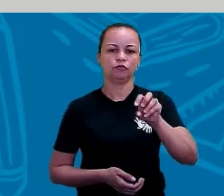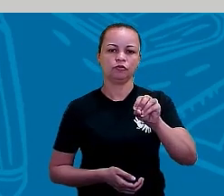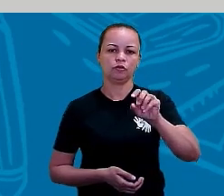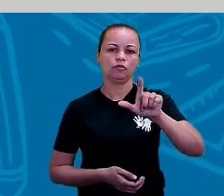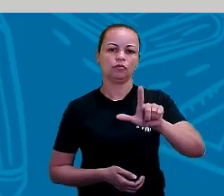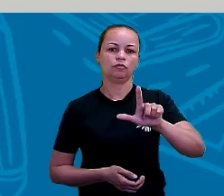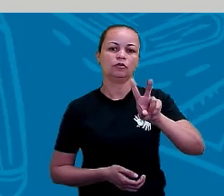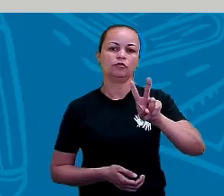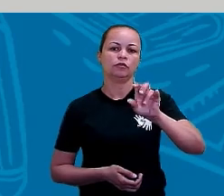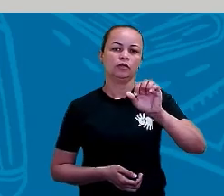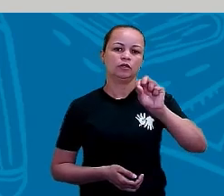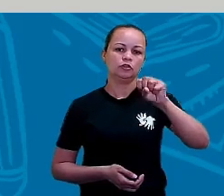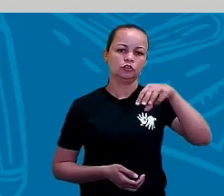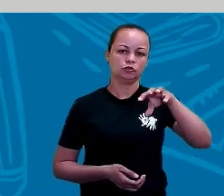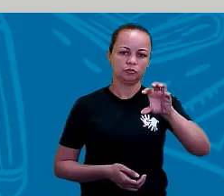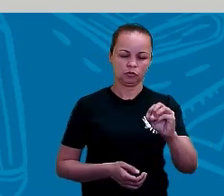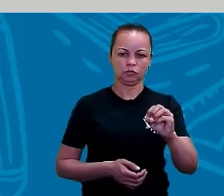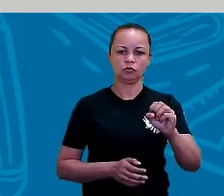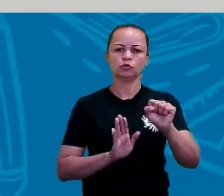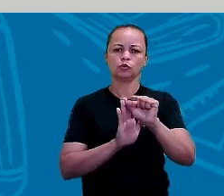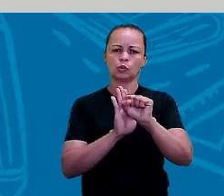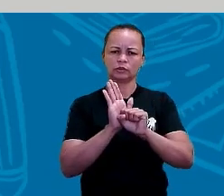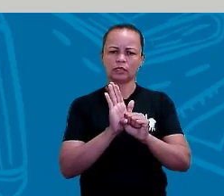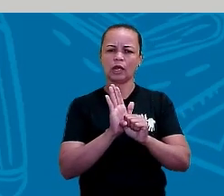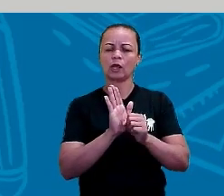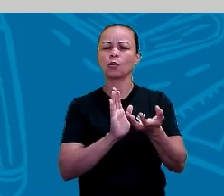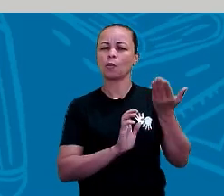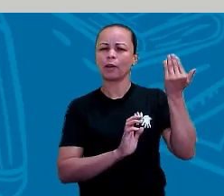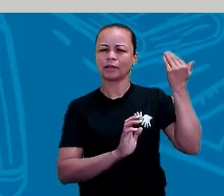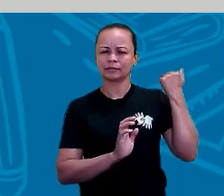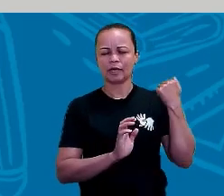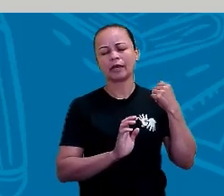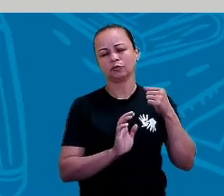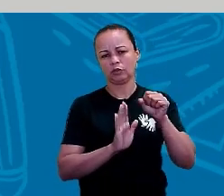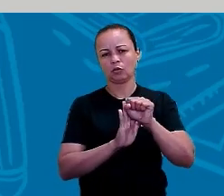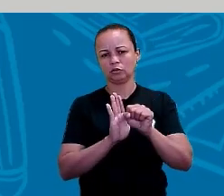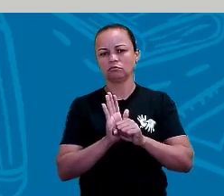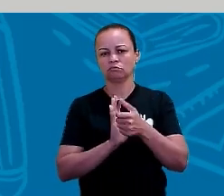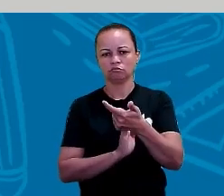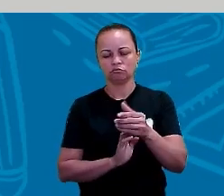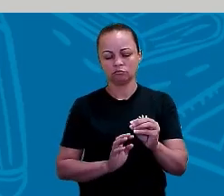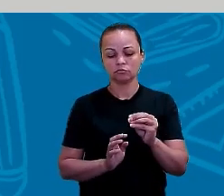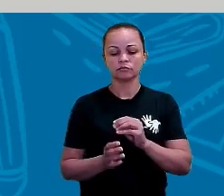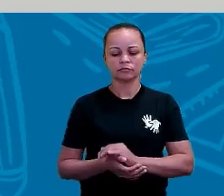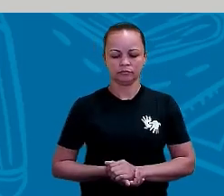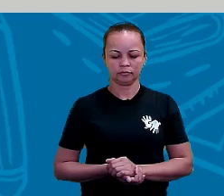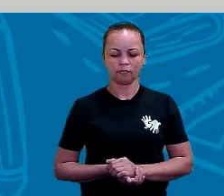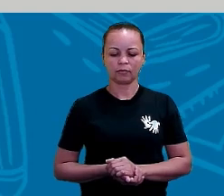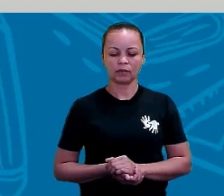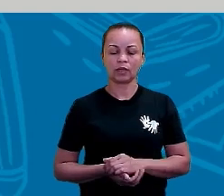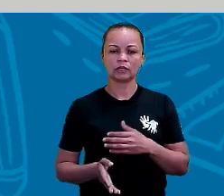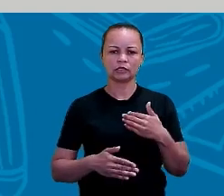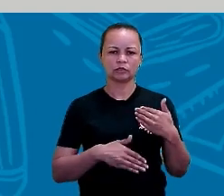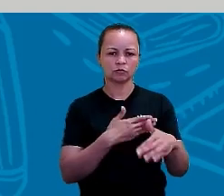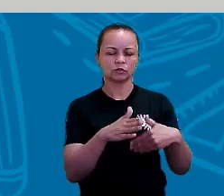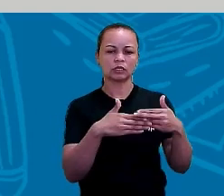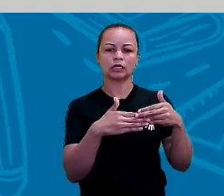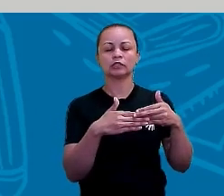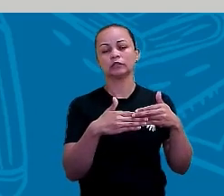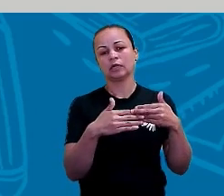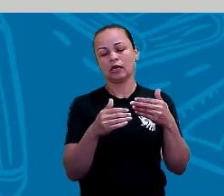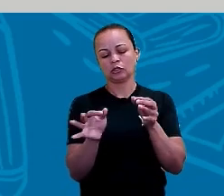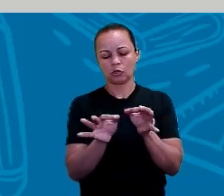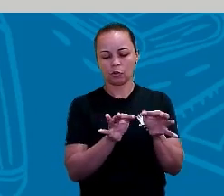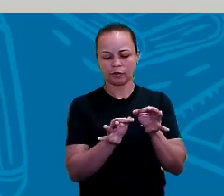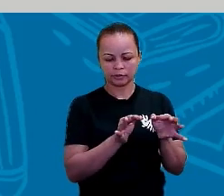Volvismo, certo? No fim do século passado, do século XX. Um novo modelo de organizar e gerenciar a produção industrial.